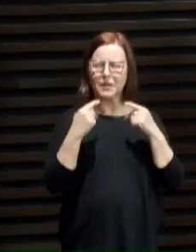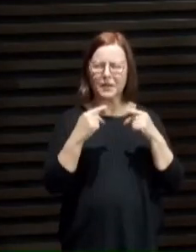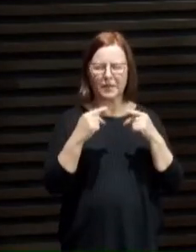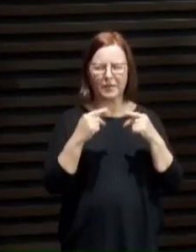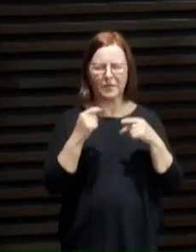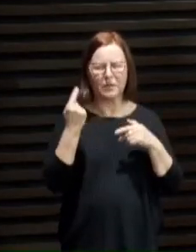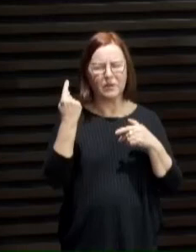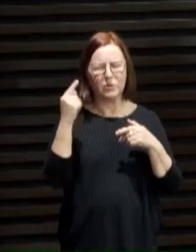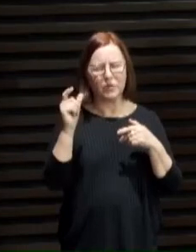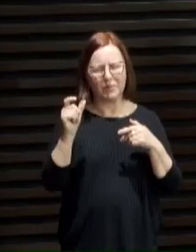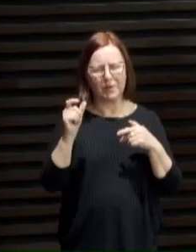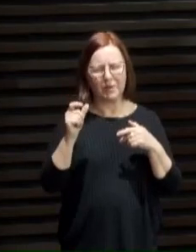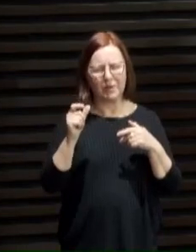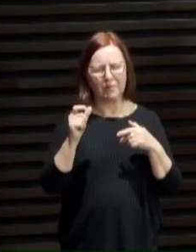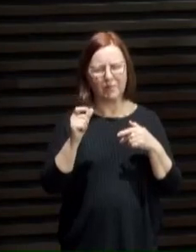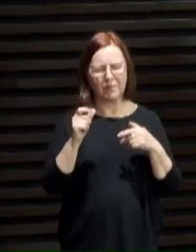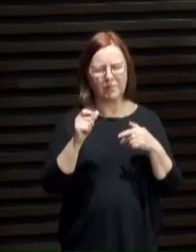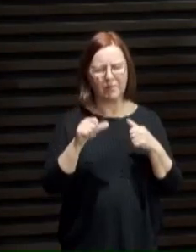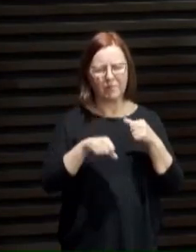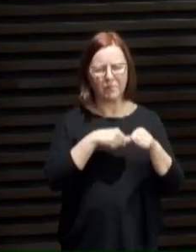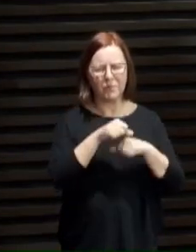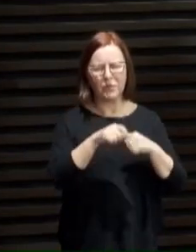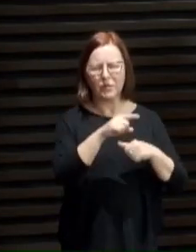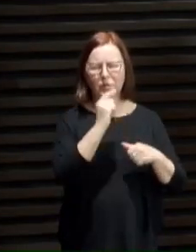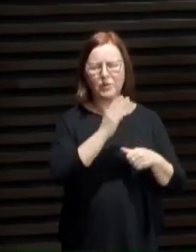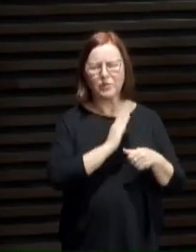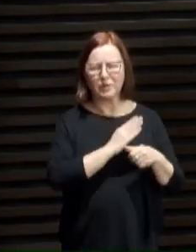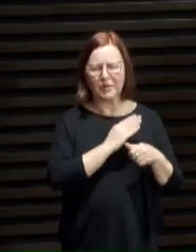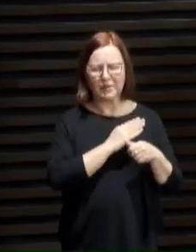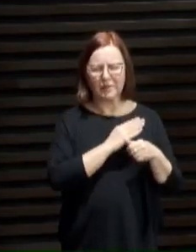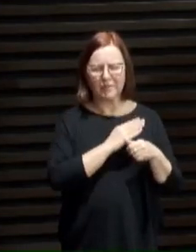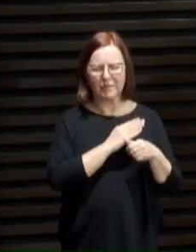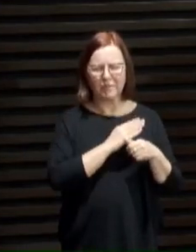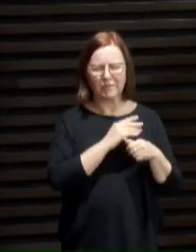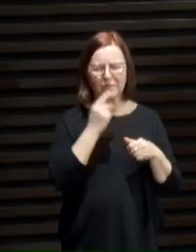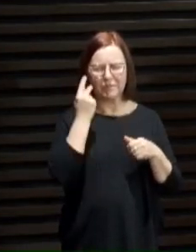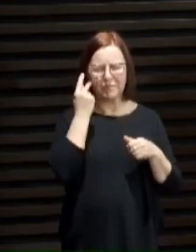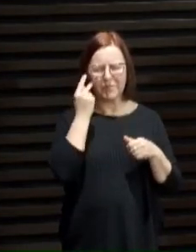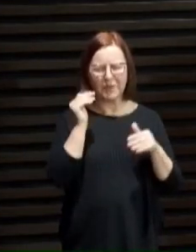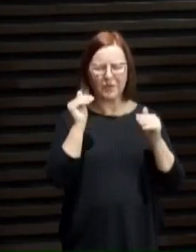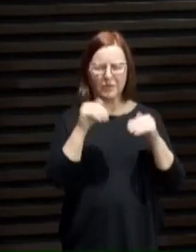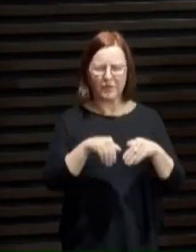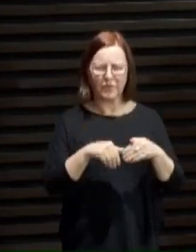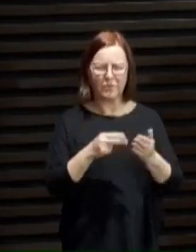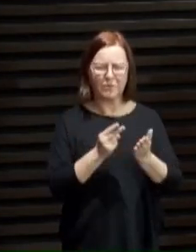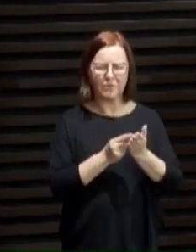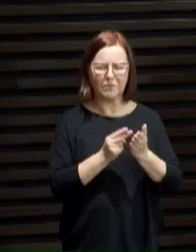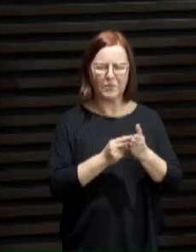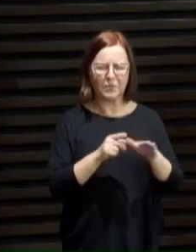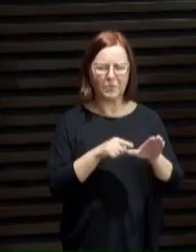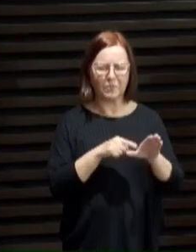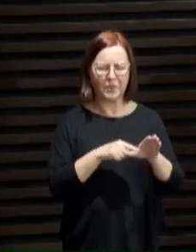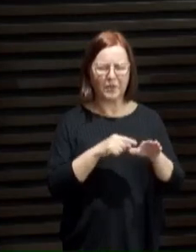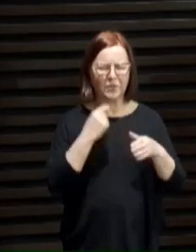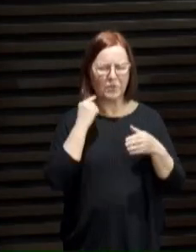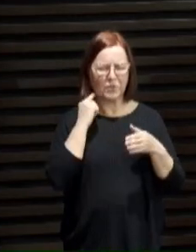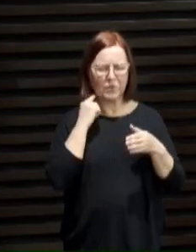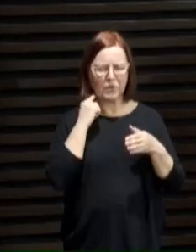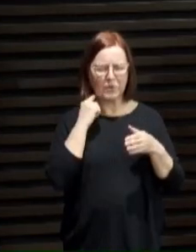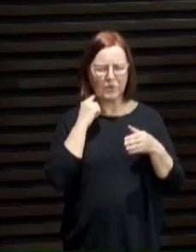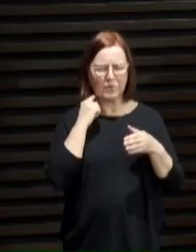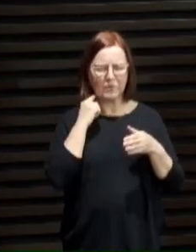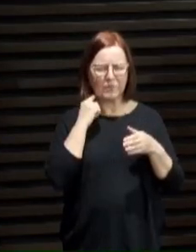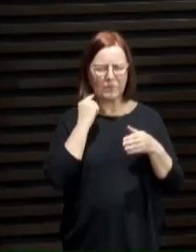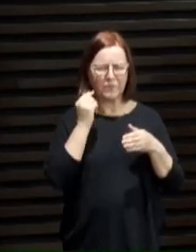coração, para que no final, mesmo com os pés sujos, a gente enxugue as lágrimas